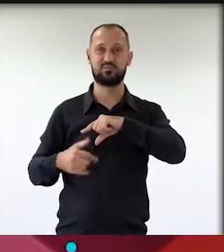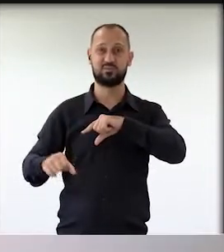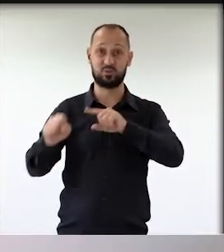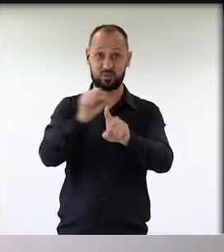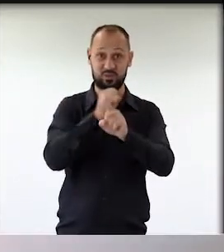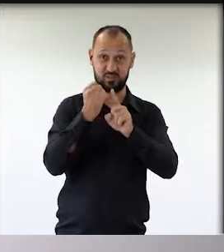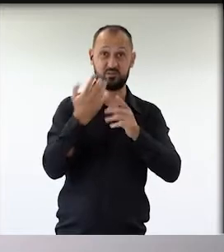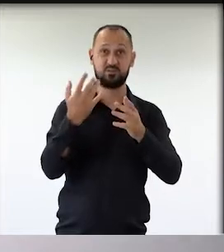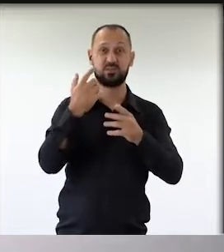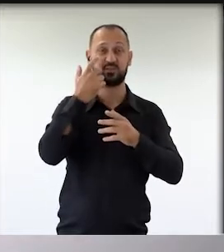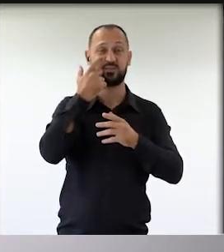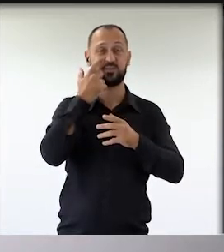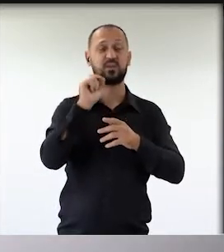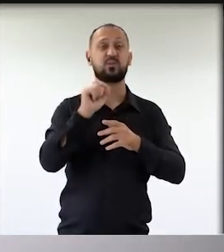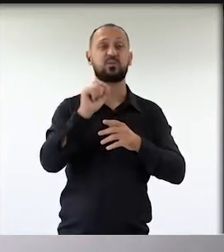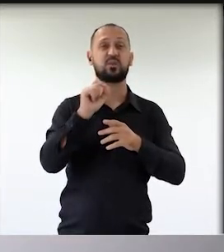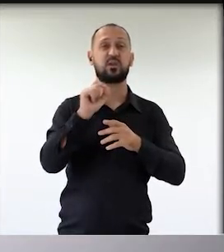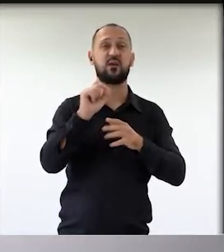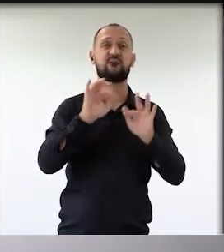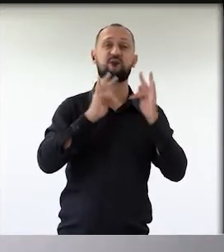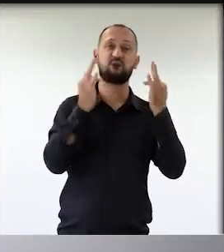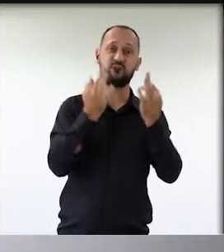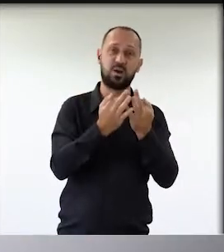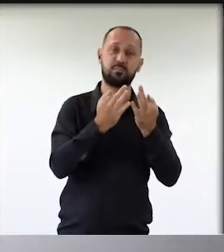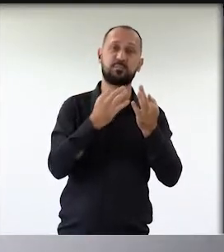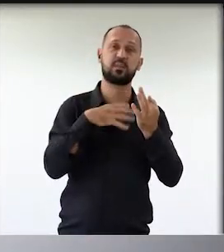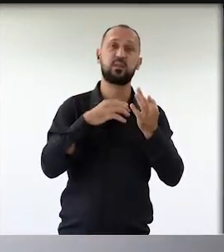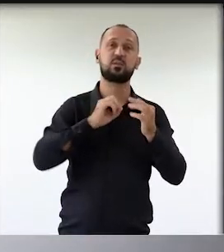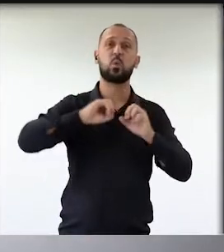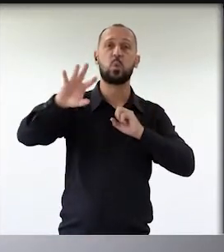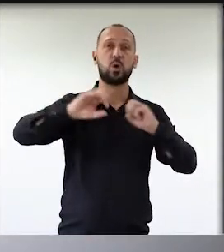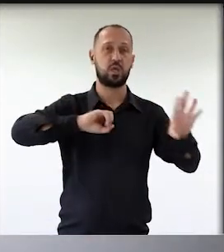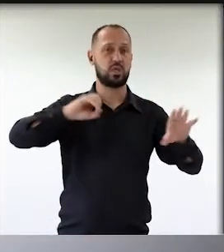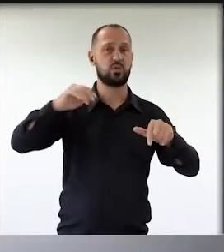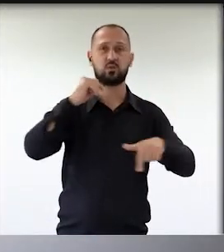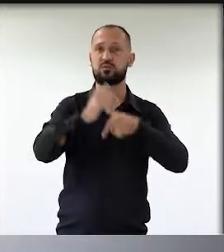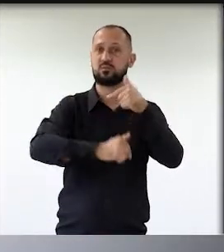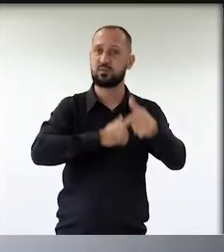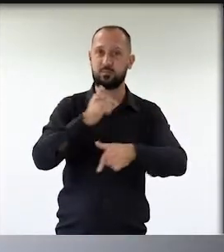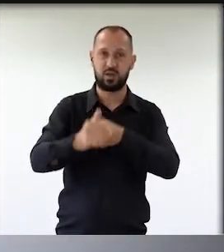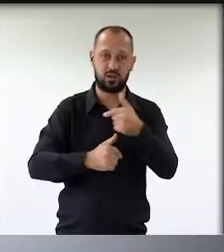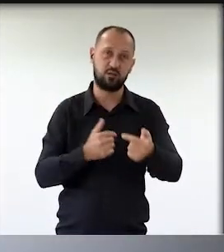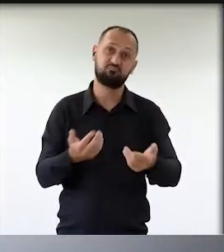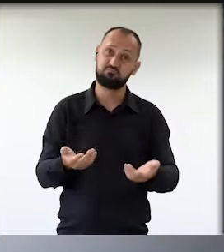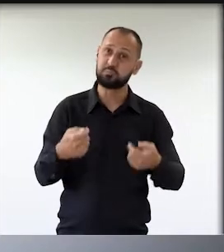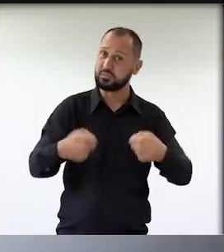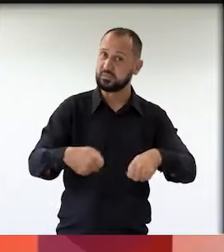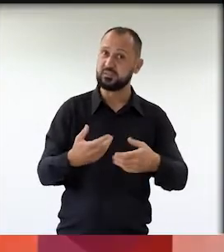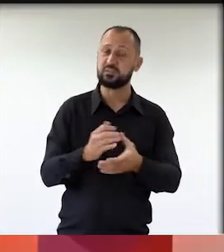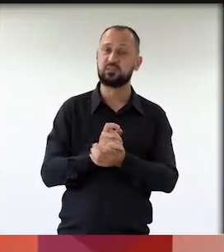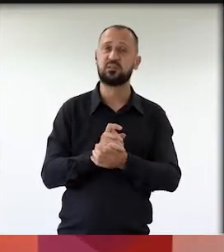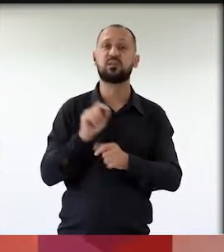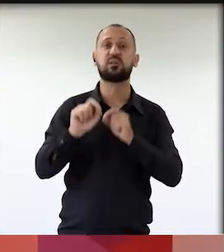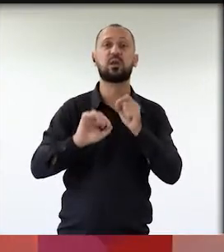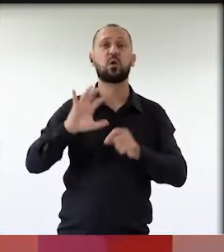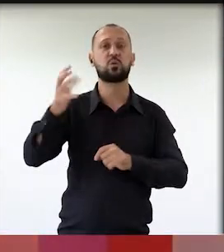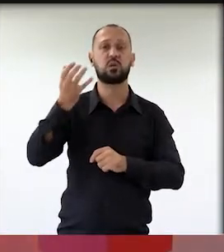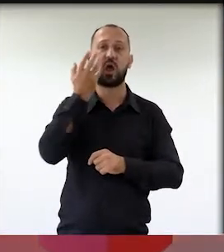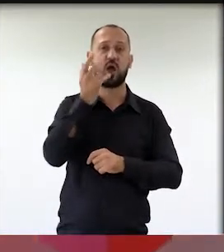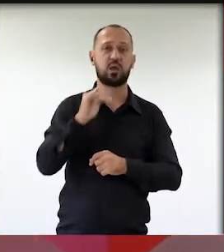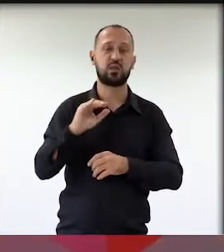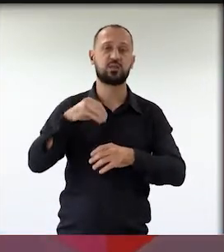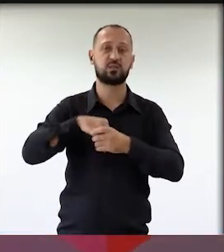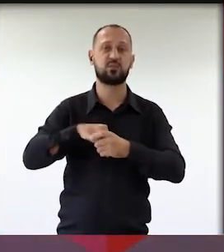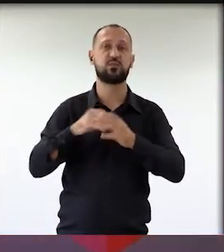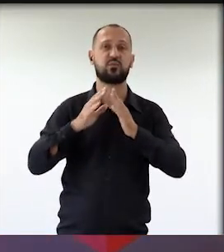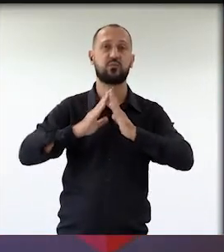as famílias, pelo que a gente está vendo, as famílias estão saindo para trabalhar, estão saindo para o mercado de trabalho, acaba que